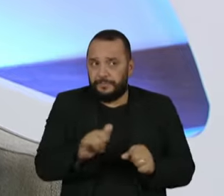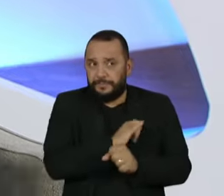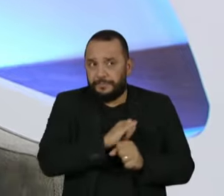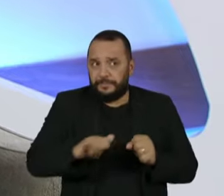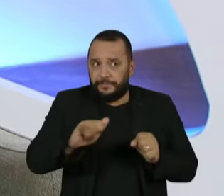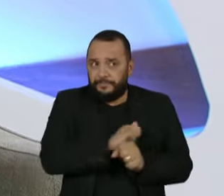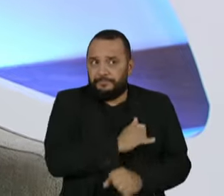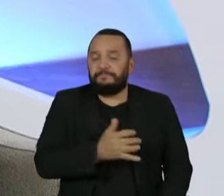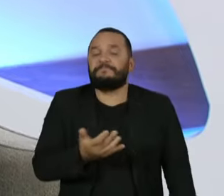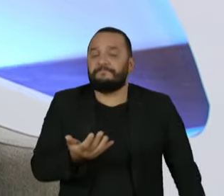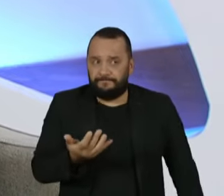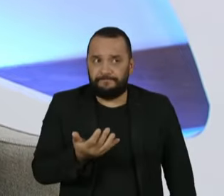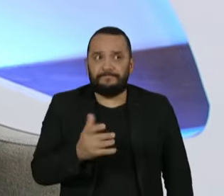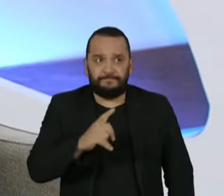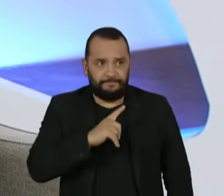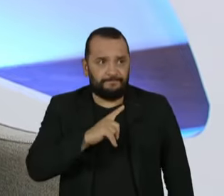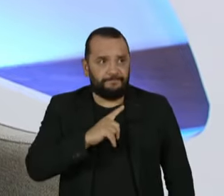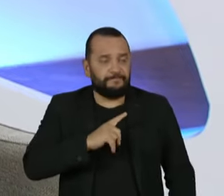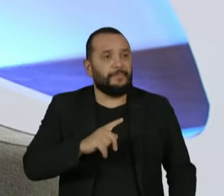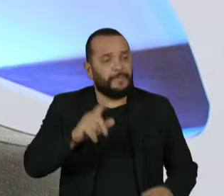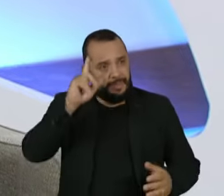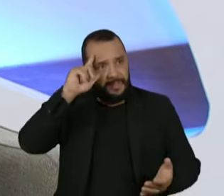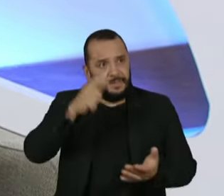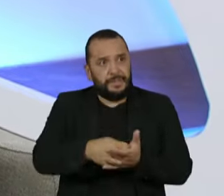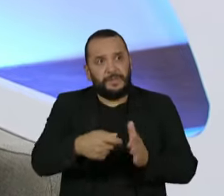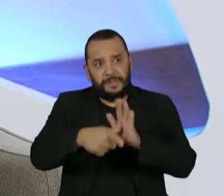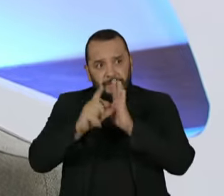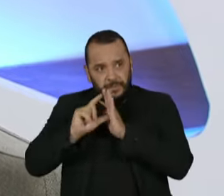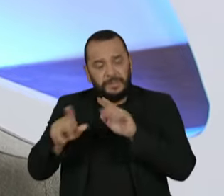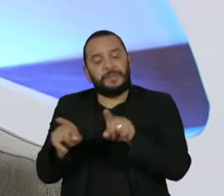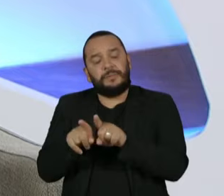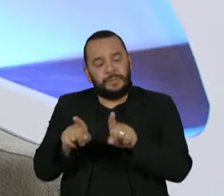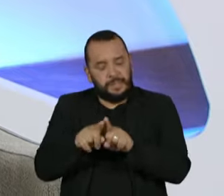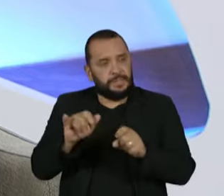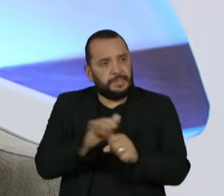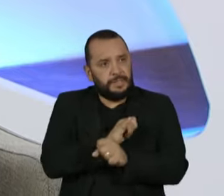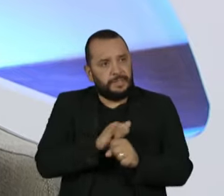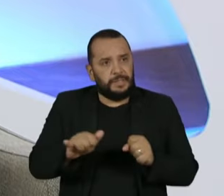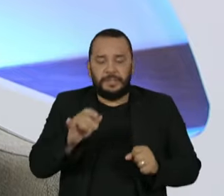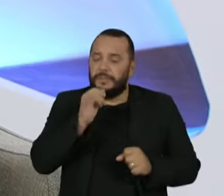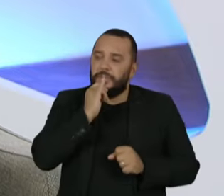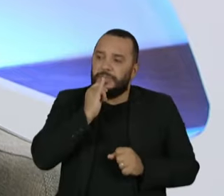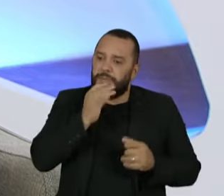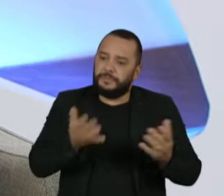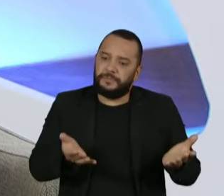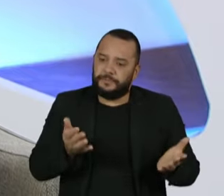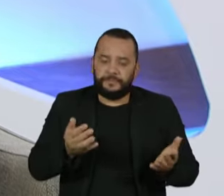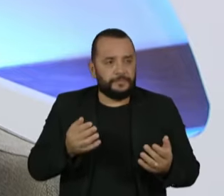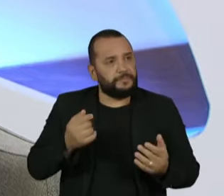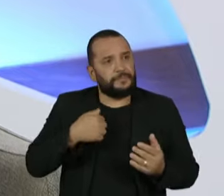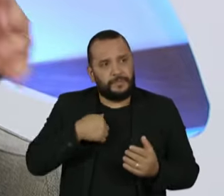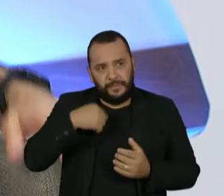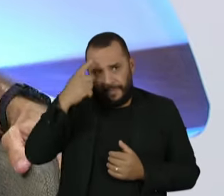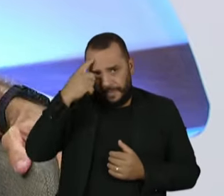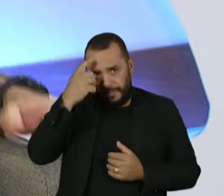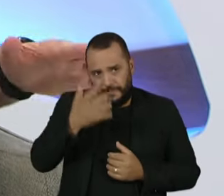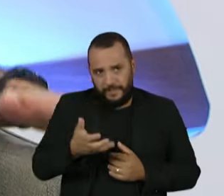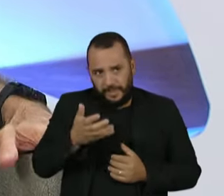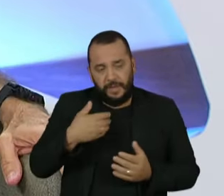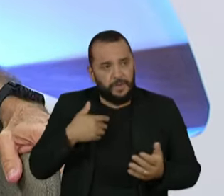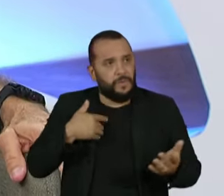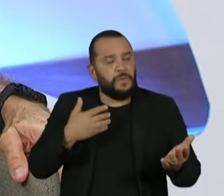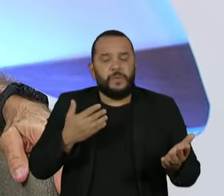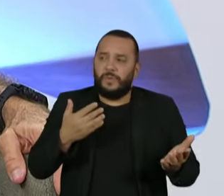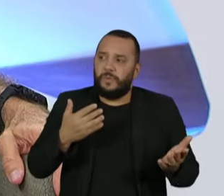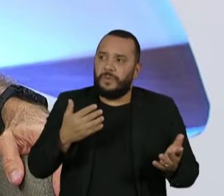vende decisões anteriores também estratégicas por exemplo não haveria inteligências artificiais como acho que há